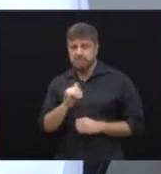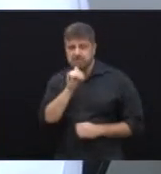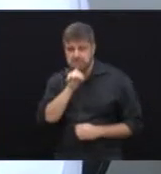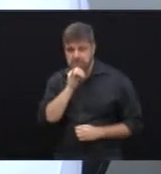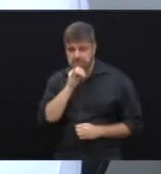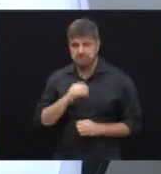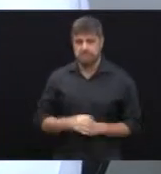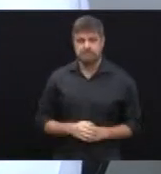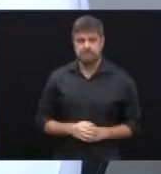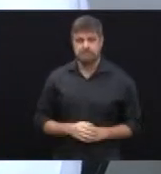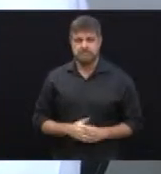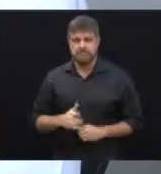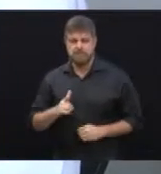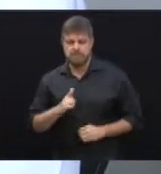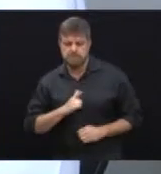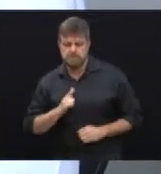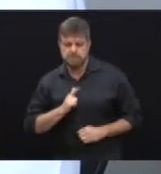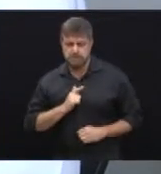ter uma ideia,